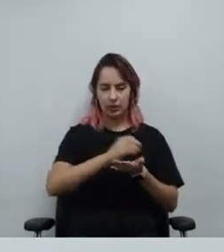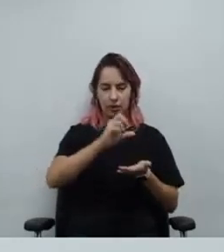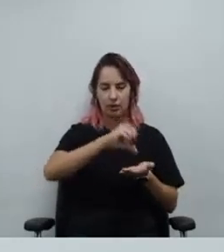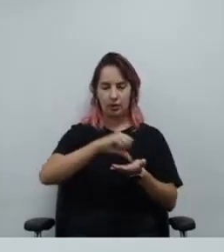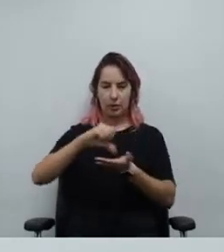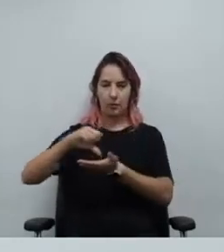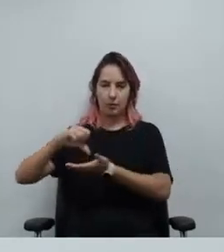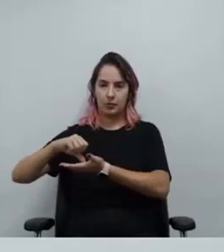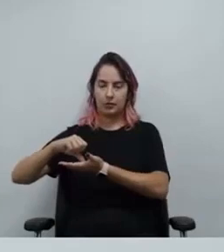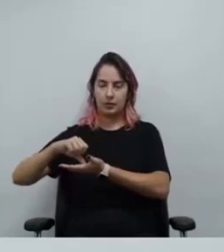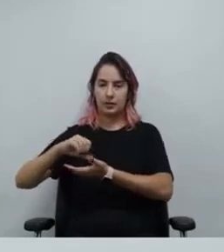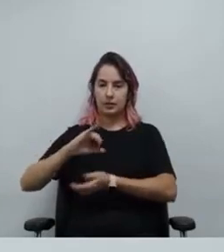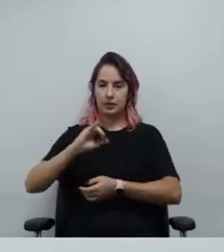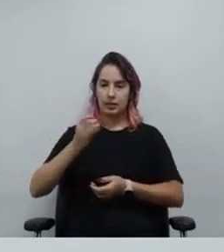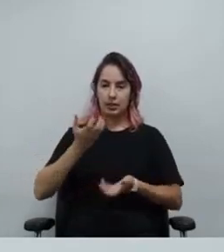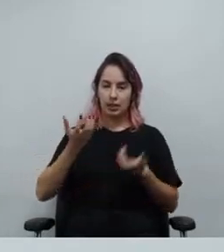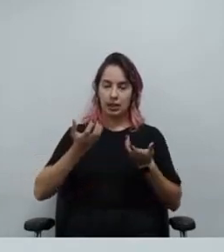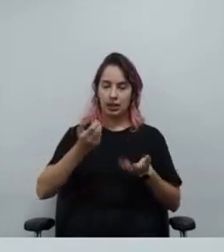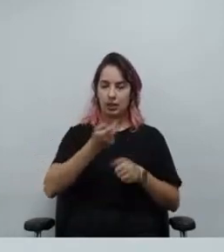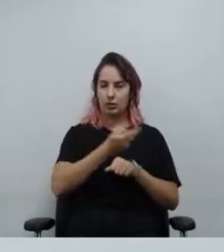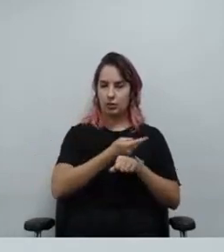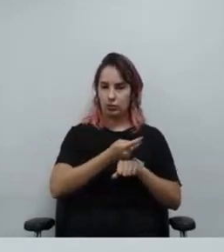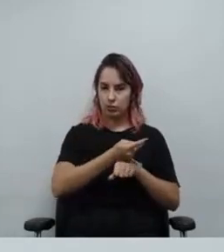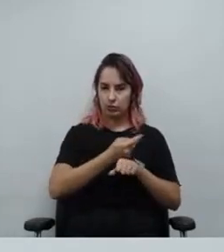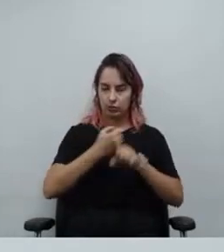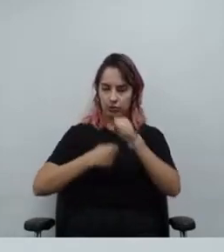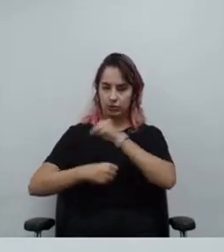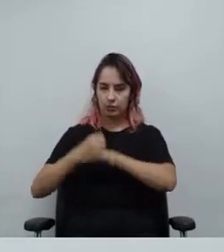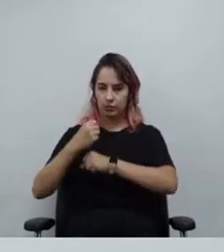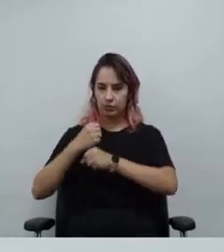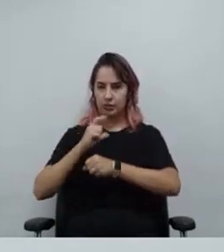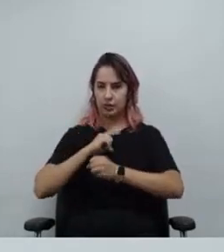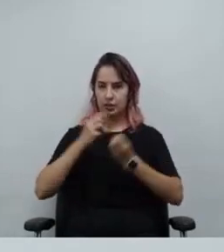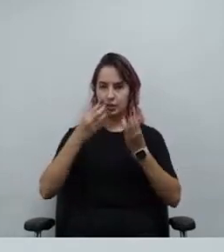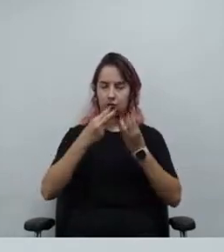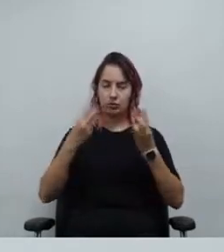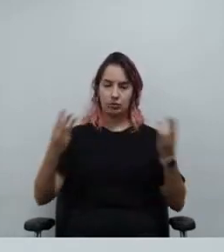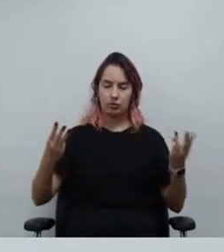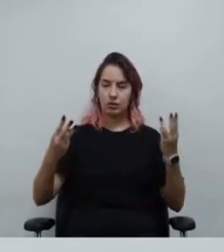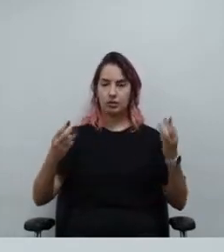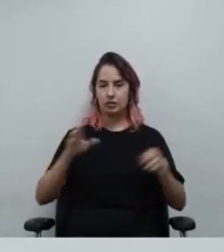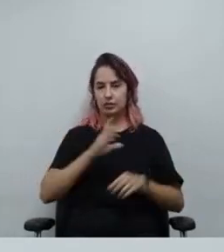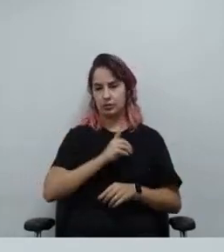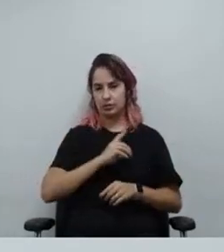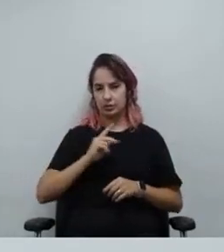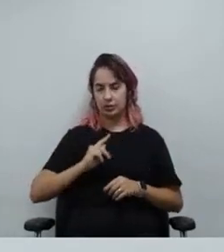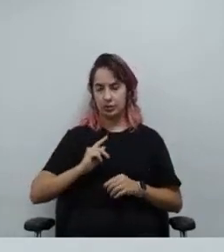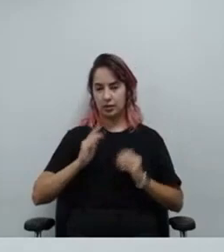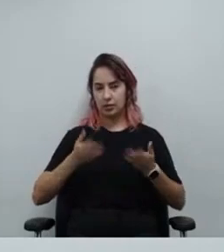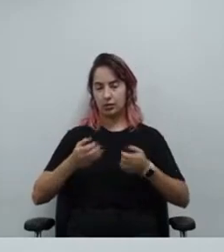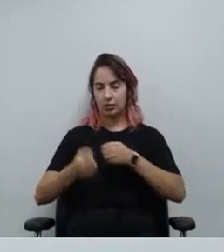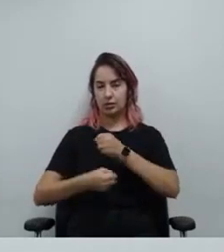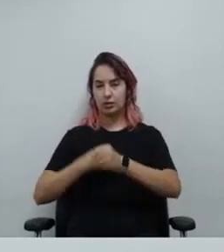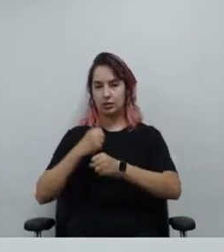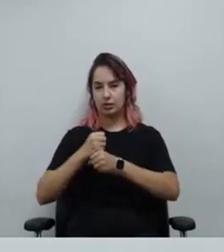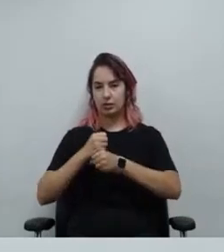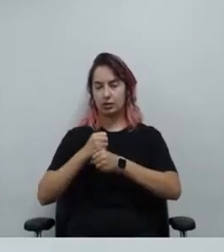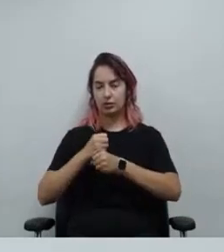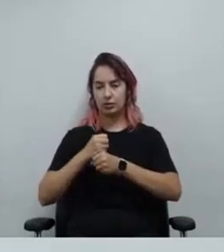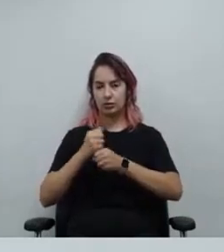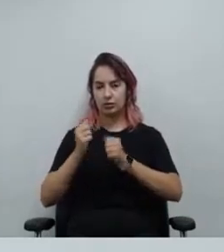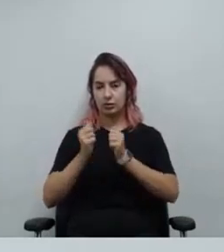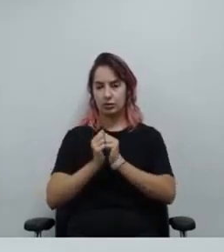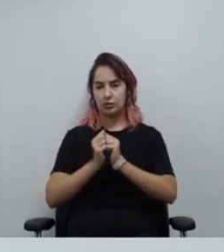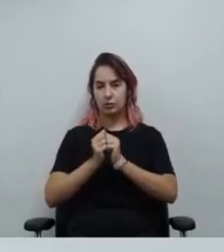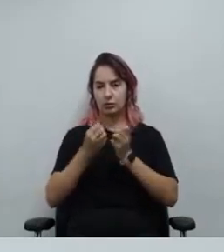consultar os do ano passado estão no site da Defensoria Pública, no campo da Corregedoria, de acesso público, e esse ano deve entrar no site,